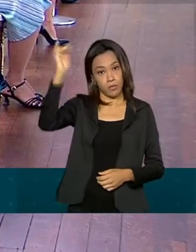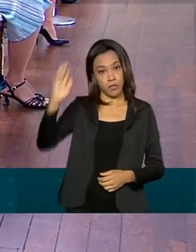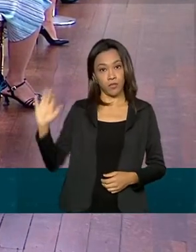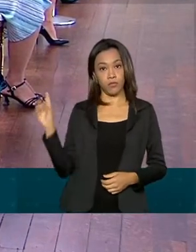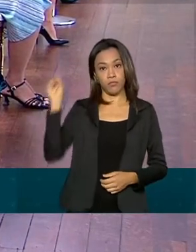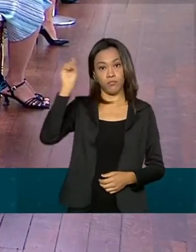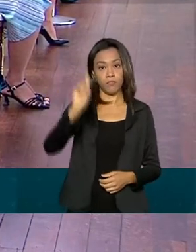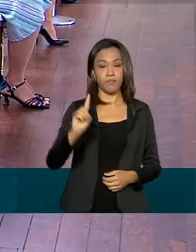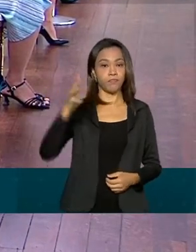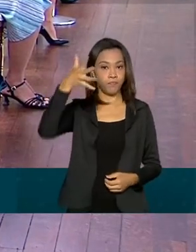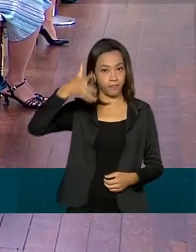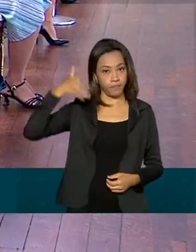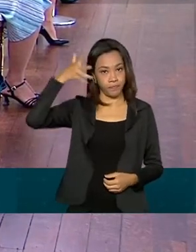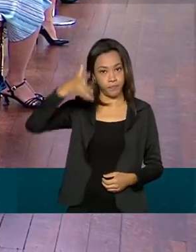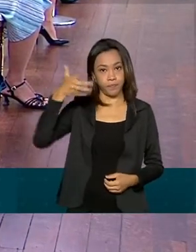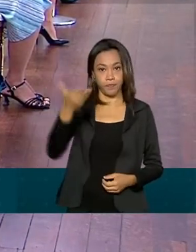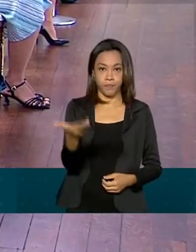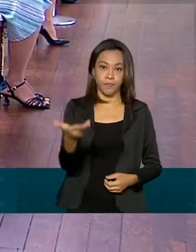palavra